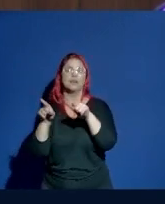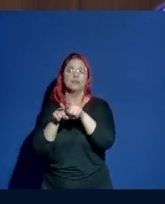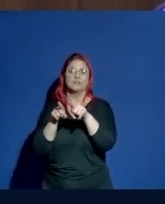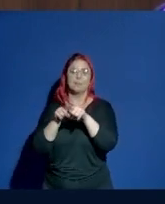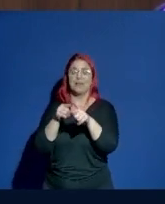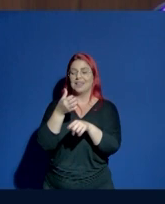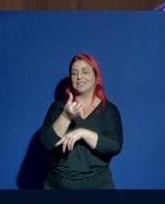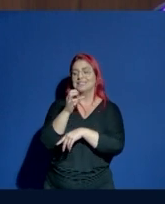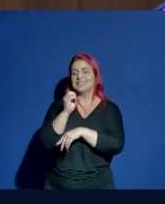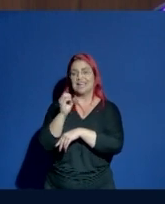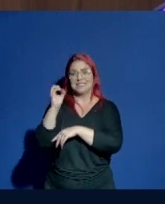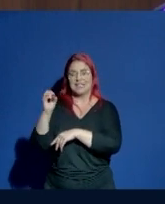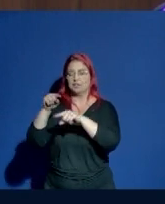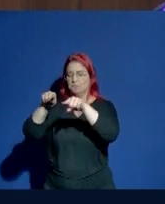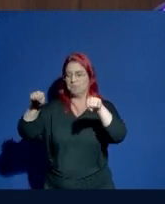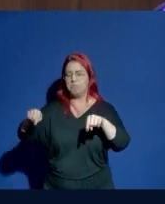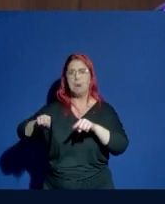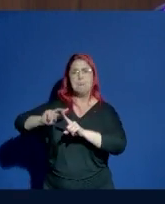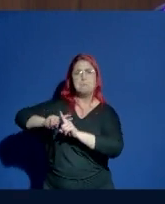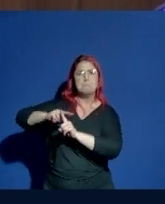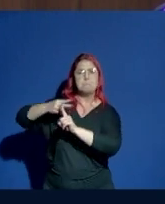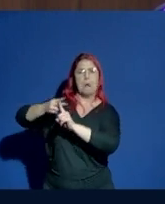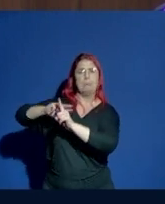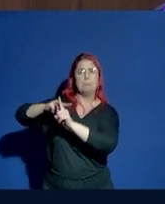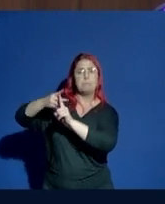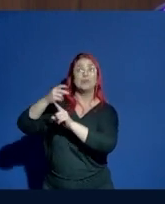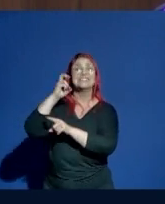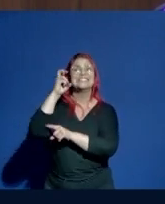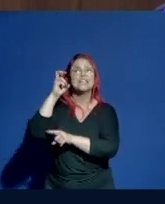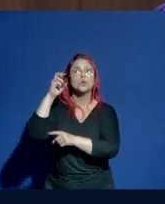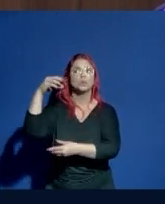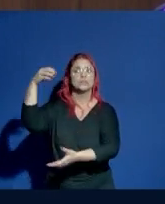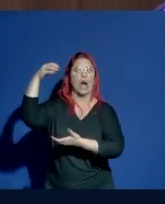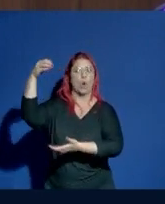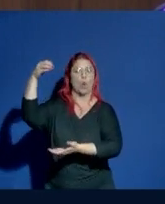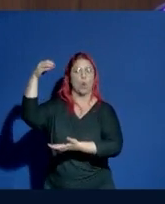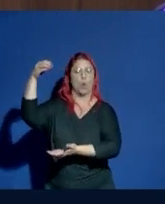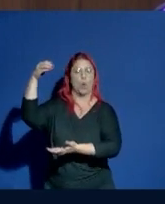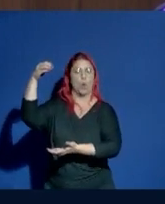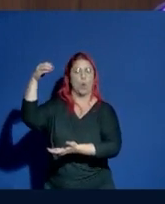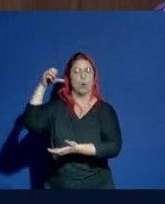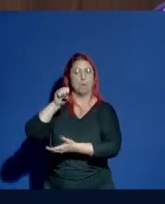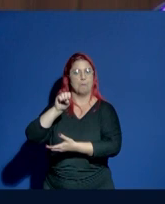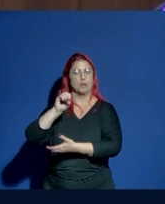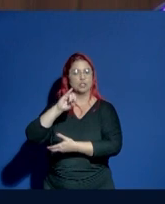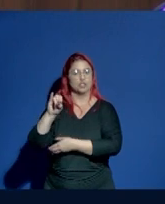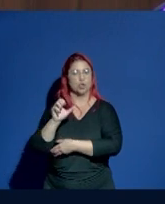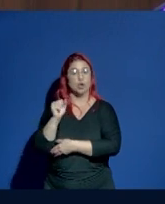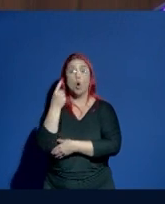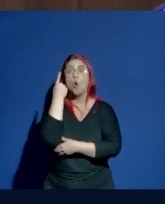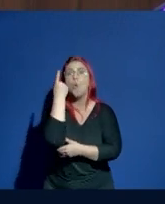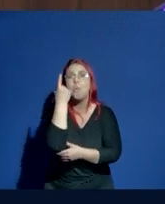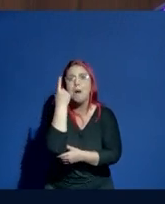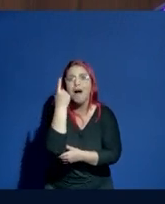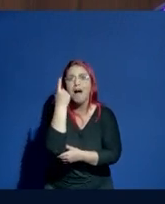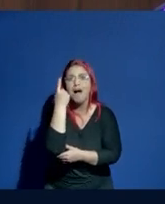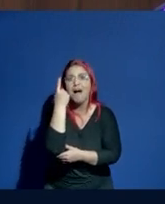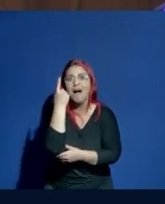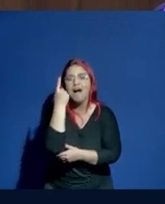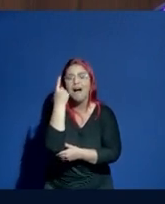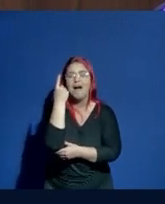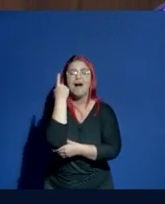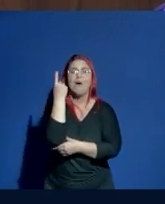campos de prova, aumenta a produtividade média em 5 sacos de soja, com uma aplicação de menos de